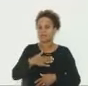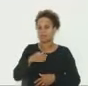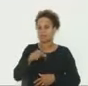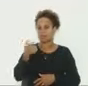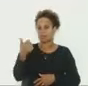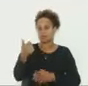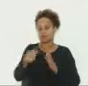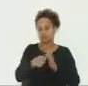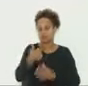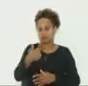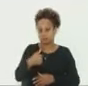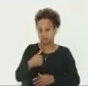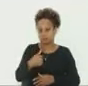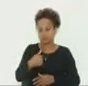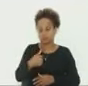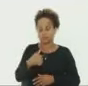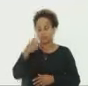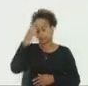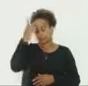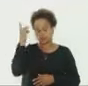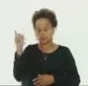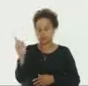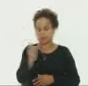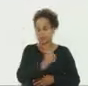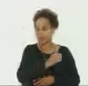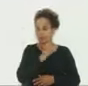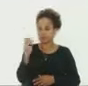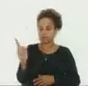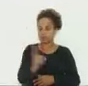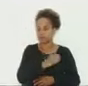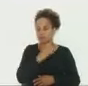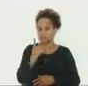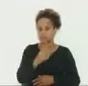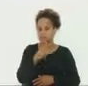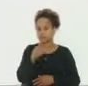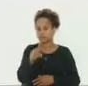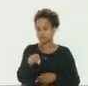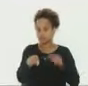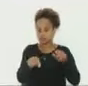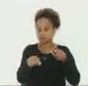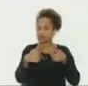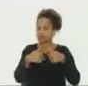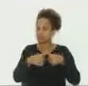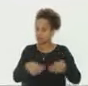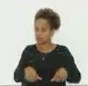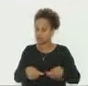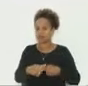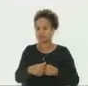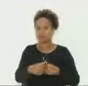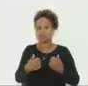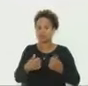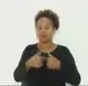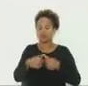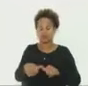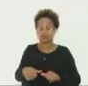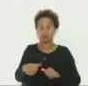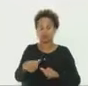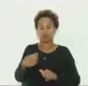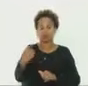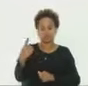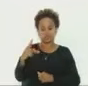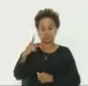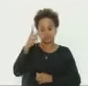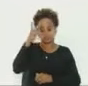Pessoas vêm e vão da nossa vida. Você é quem fica. Então, fique do seu lado.